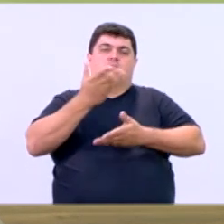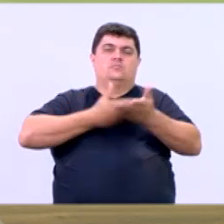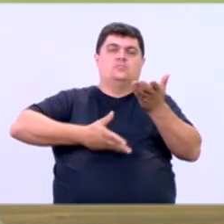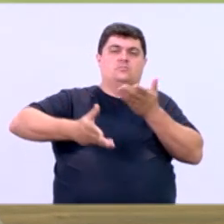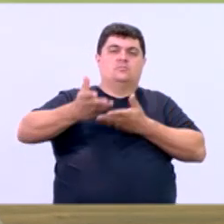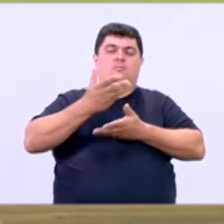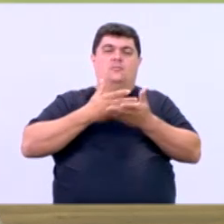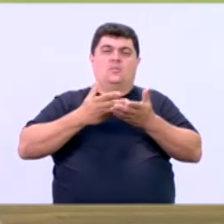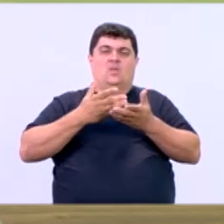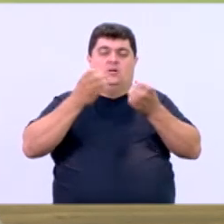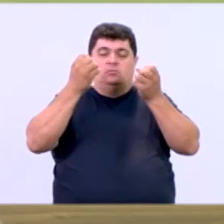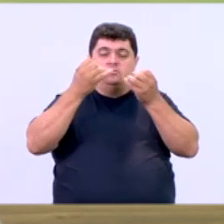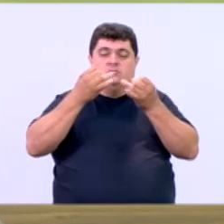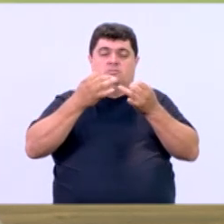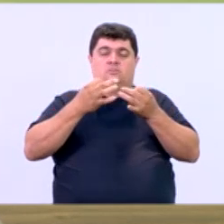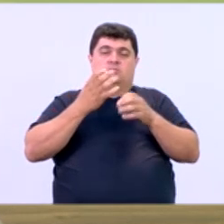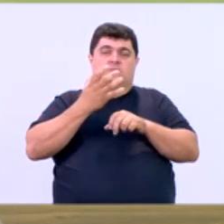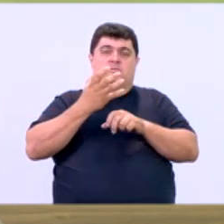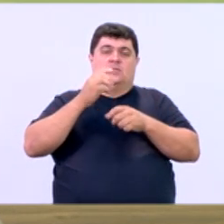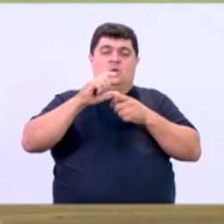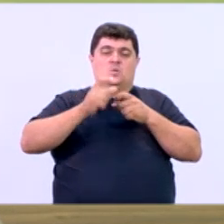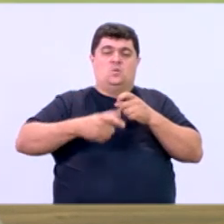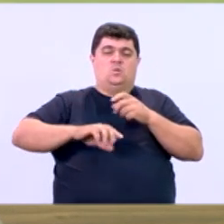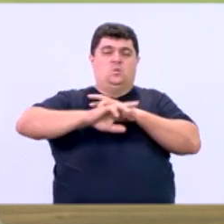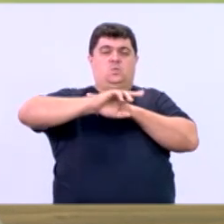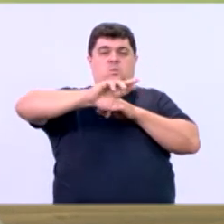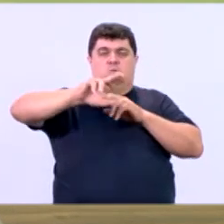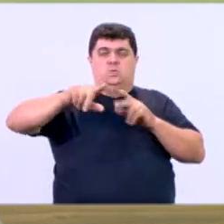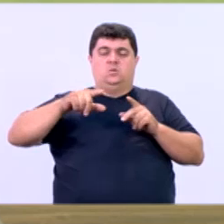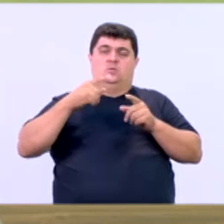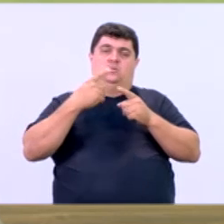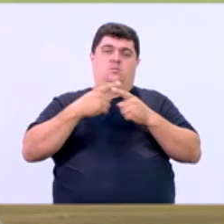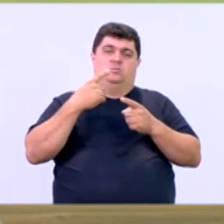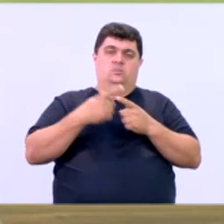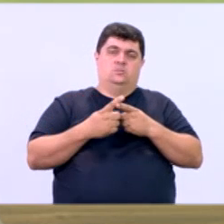compartimentar todo esse conteúdo, né, de forma que